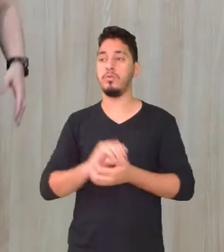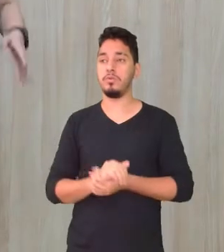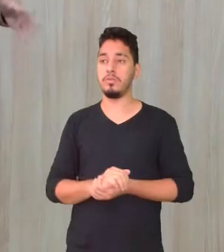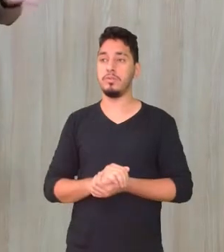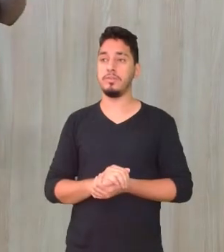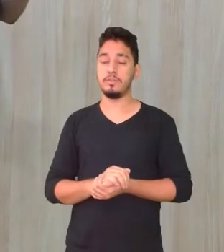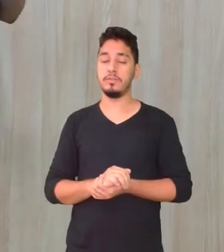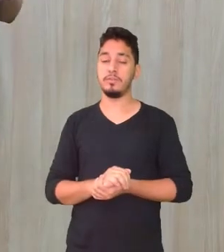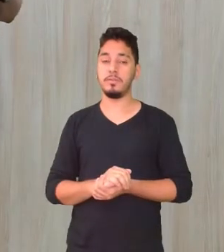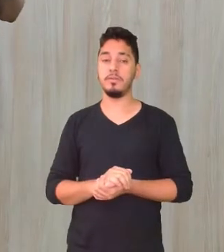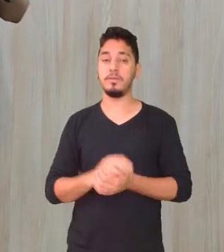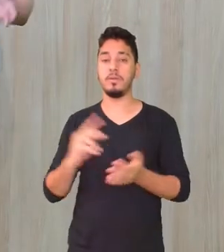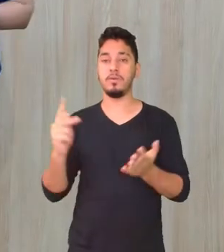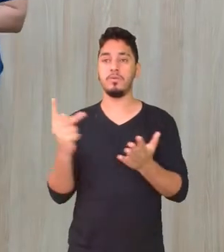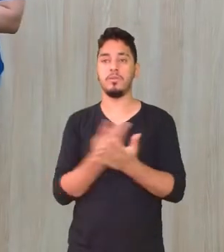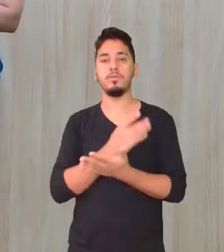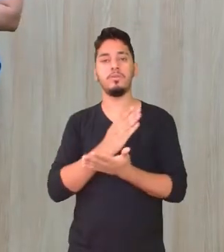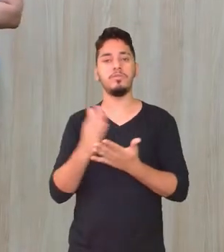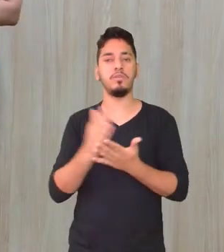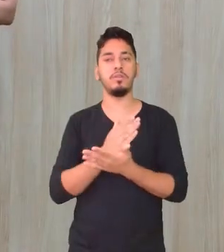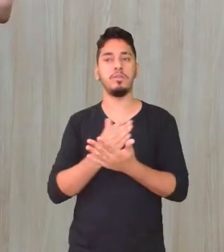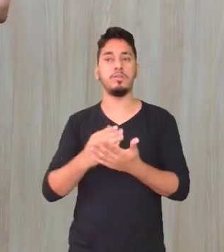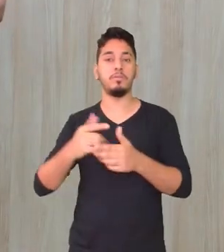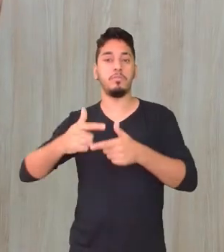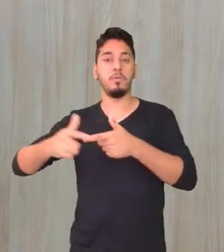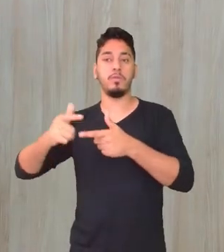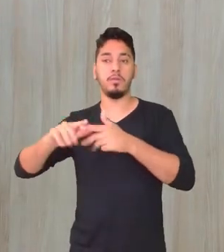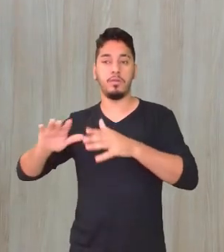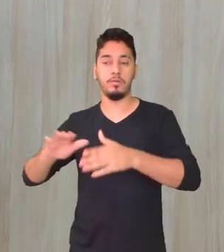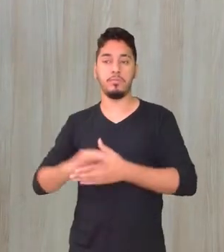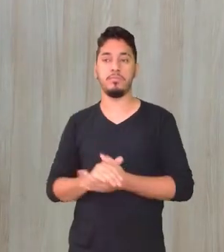que ocorram desastres e tudo mais, né?